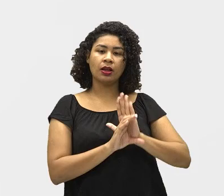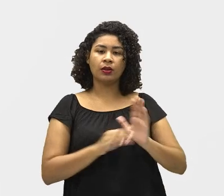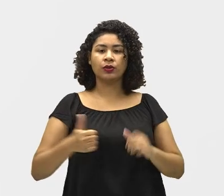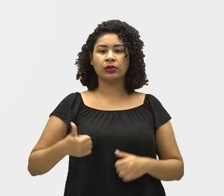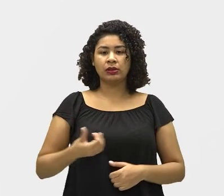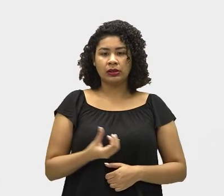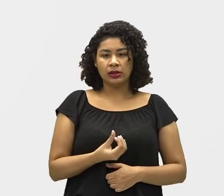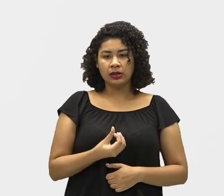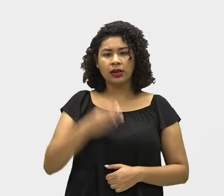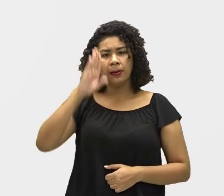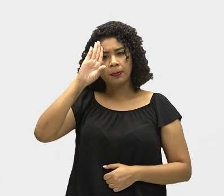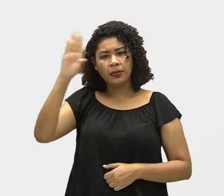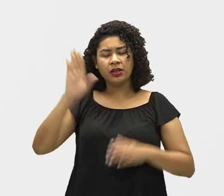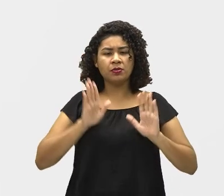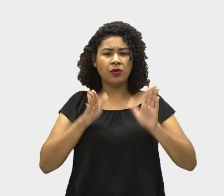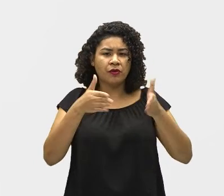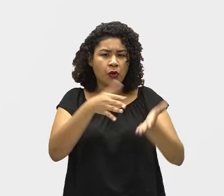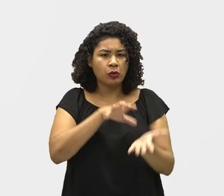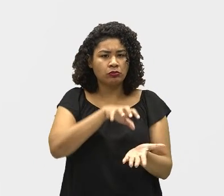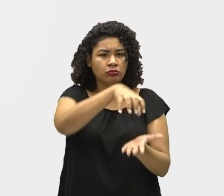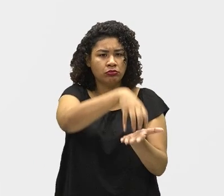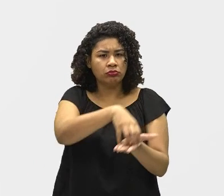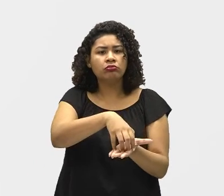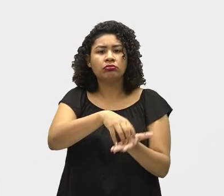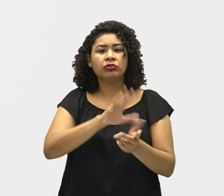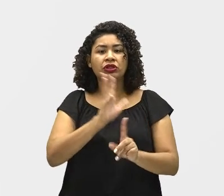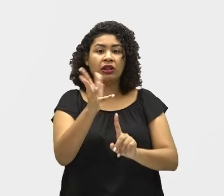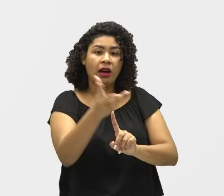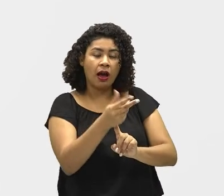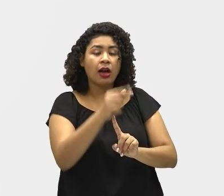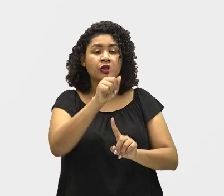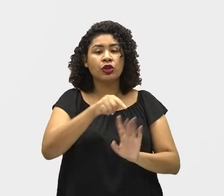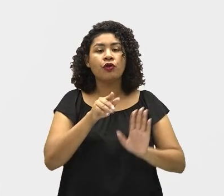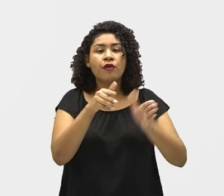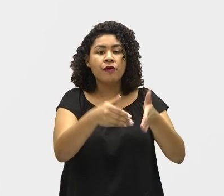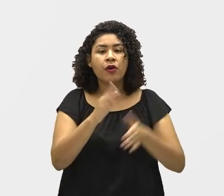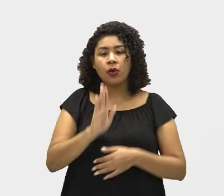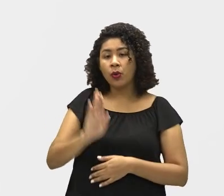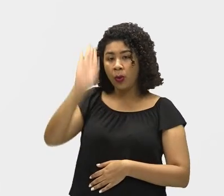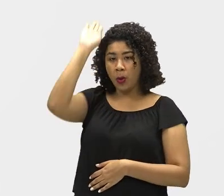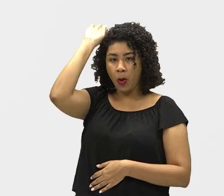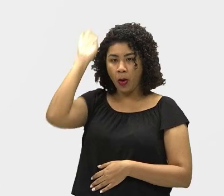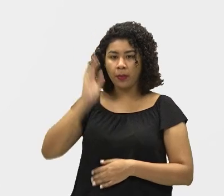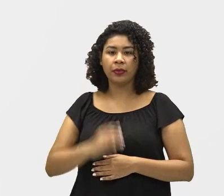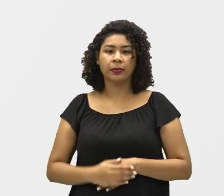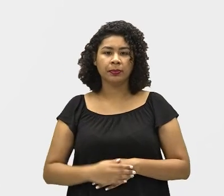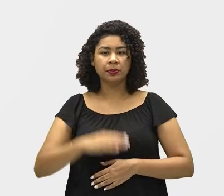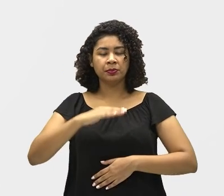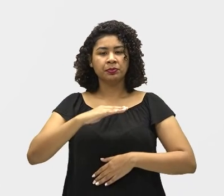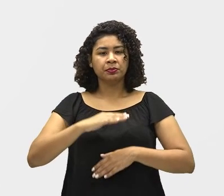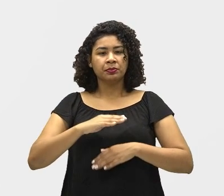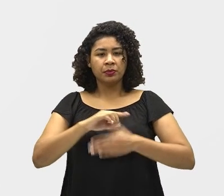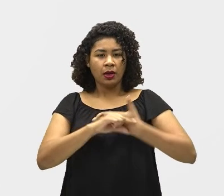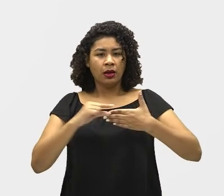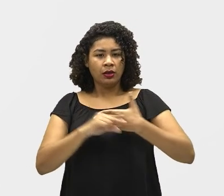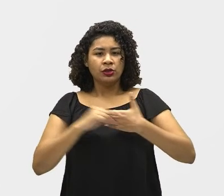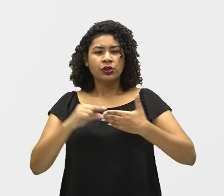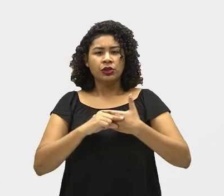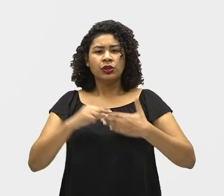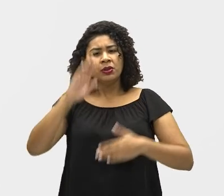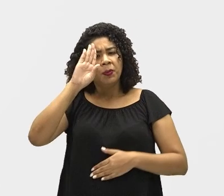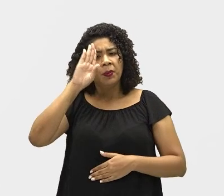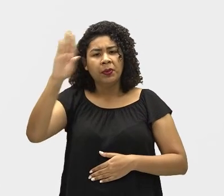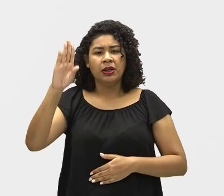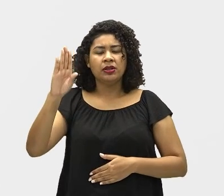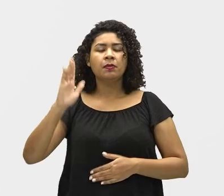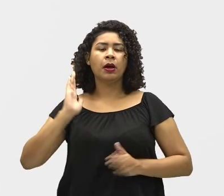o principal centro de arte renascentista passou a ser Roma. Os principais artistas plásticos do Renascimento foram,